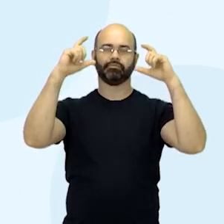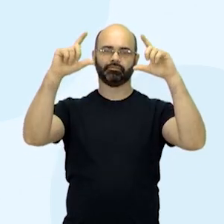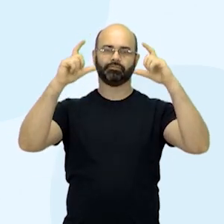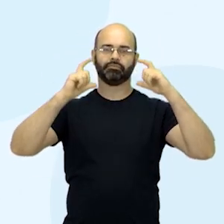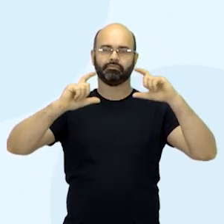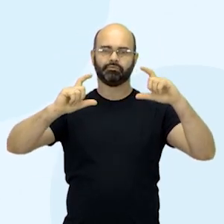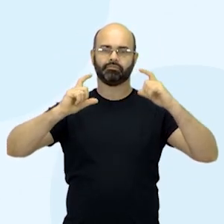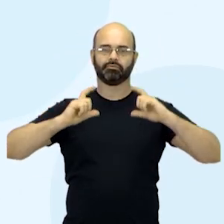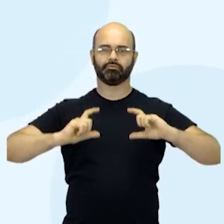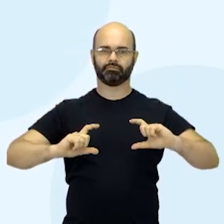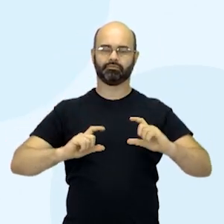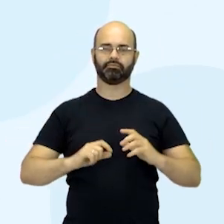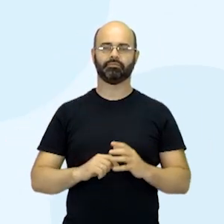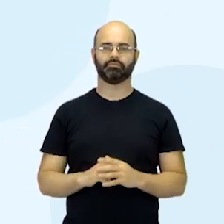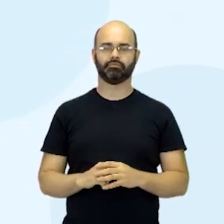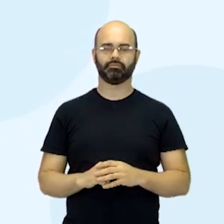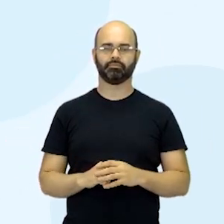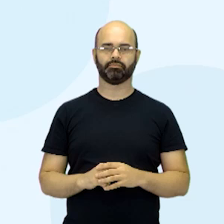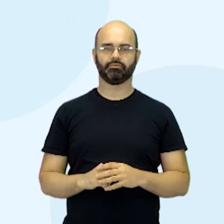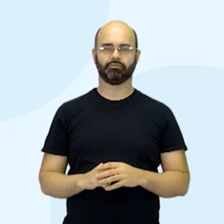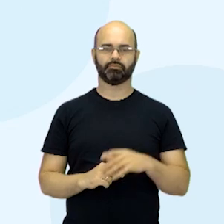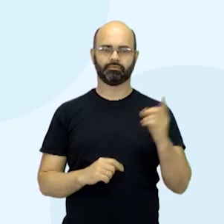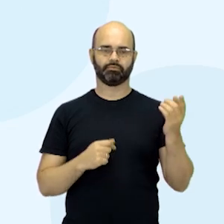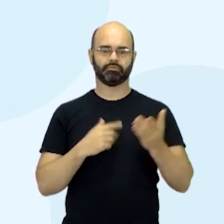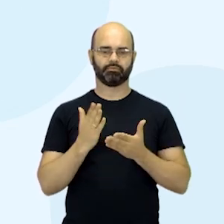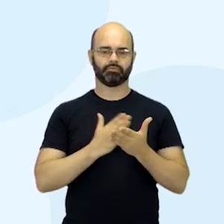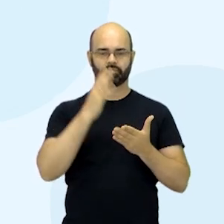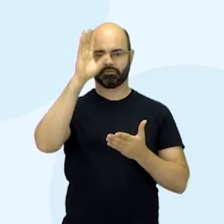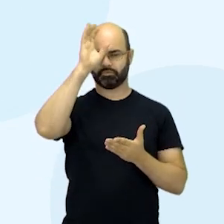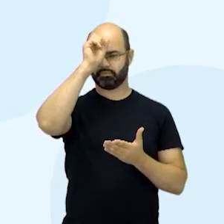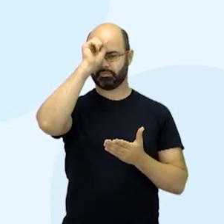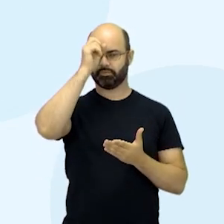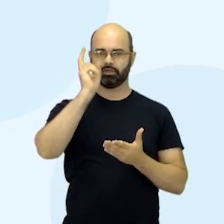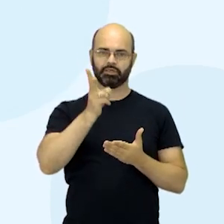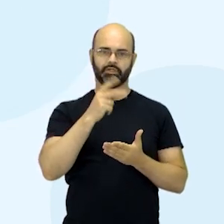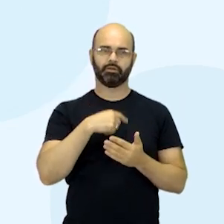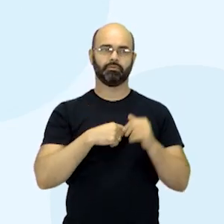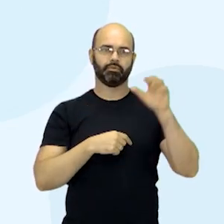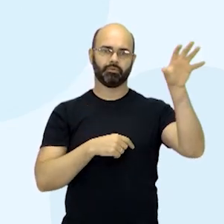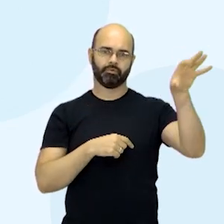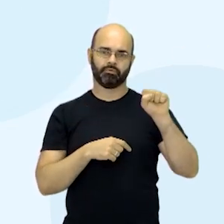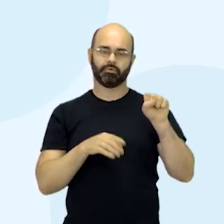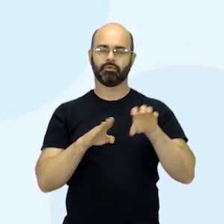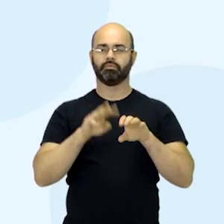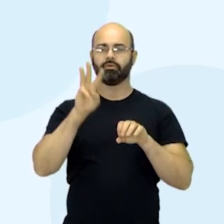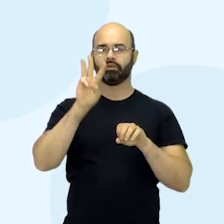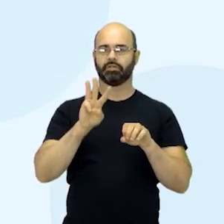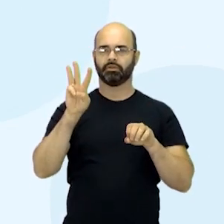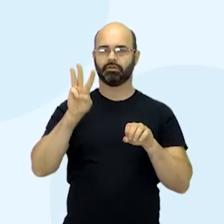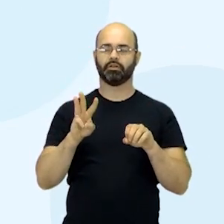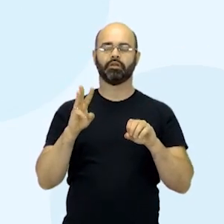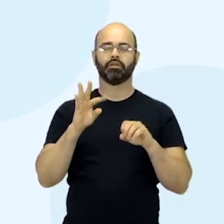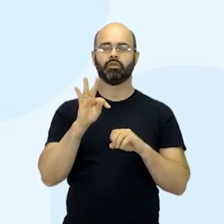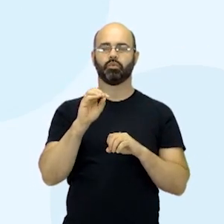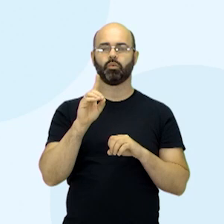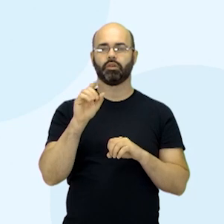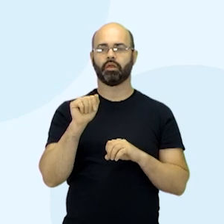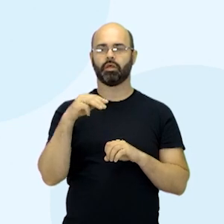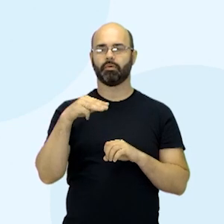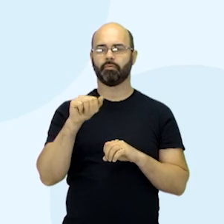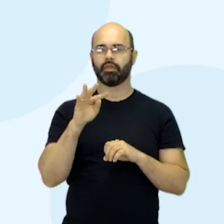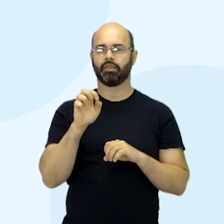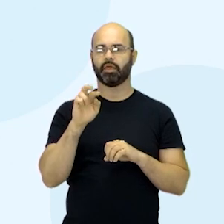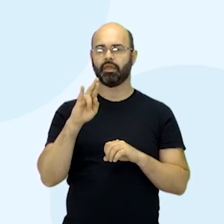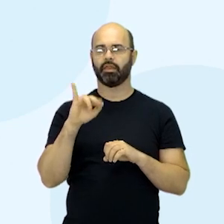dessas referências eu peguei do caderno Aprender Sempre e outro trecho eu peguei do site Toda a Matéria, tudo bem? Então, tá